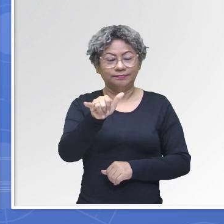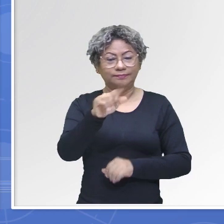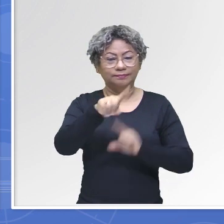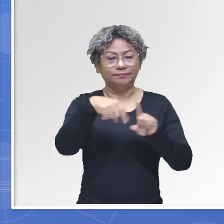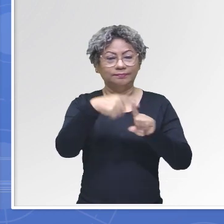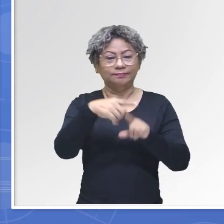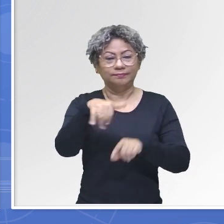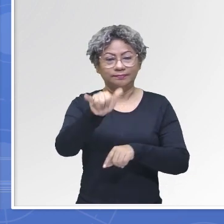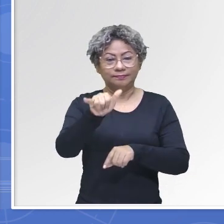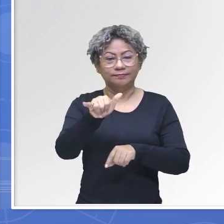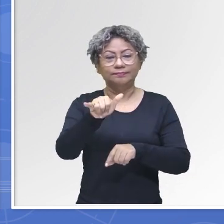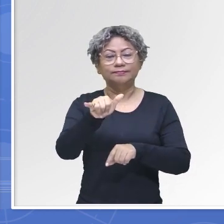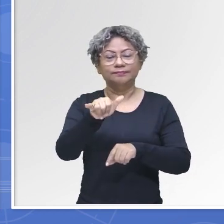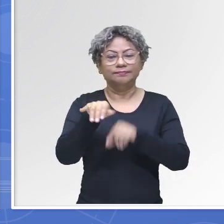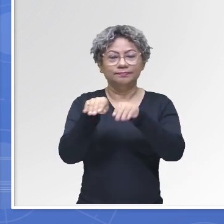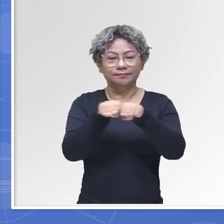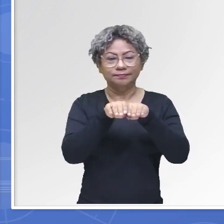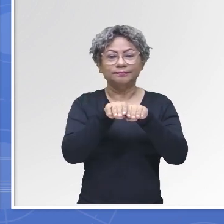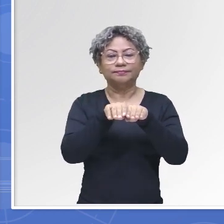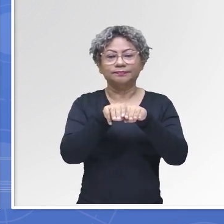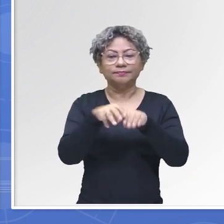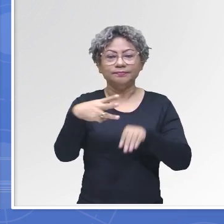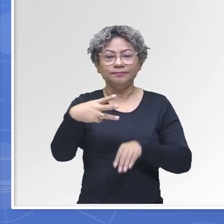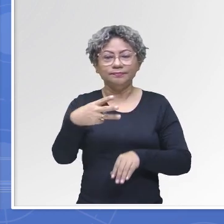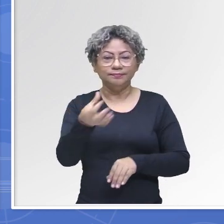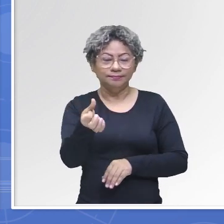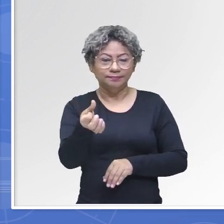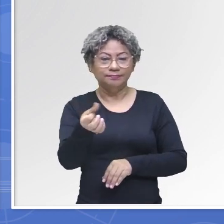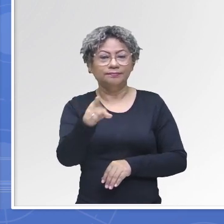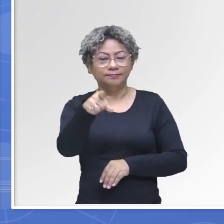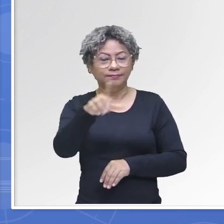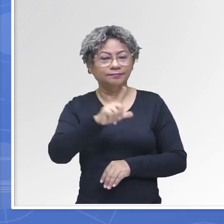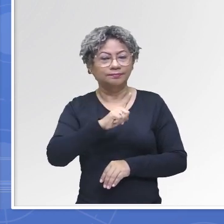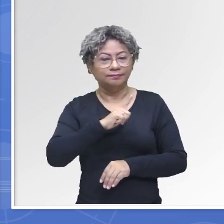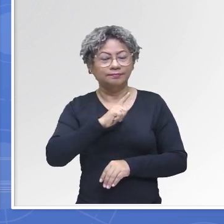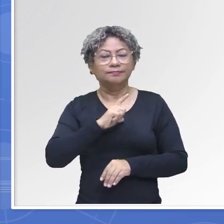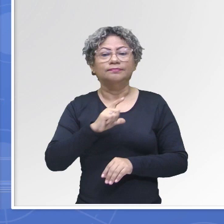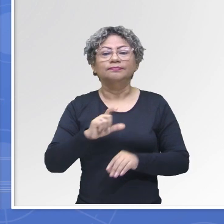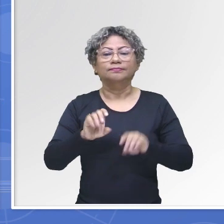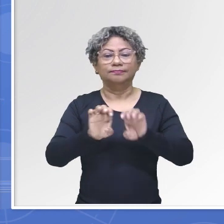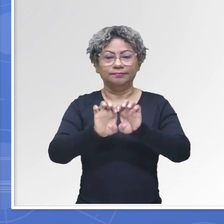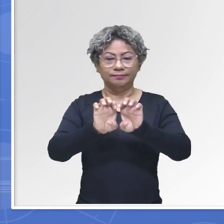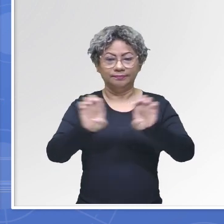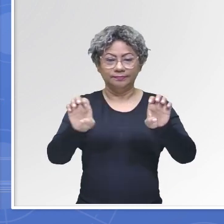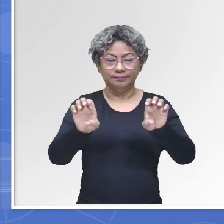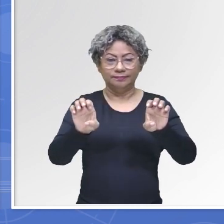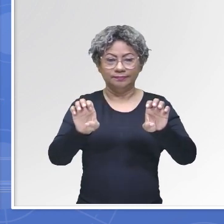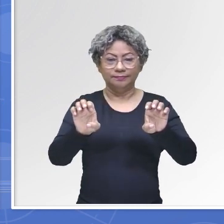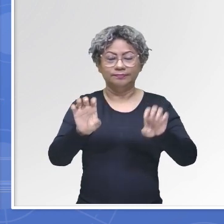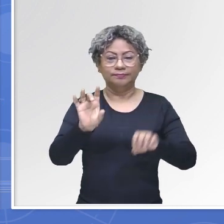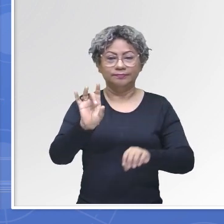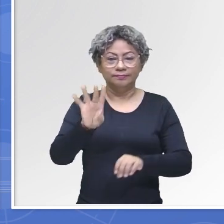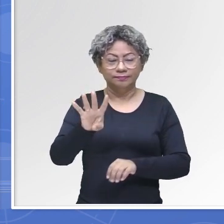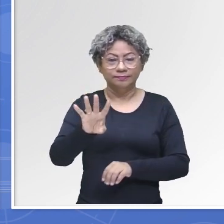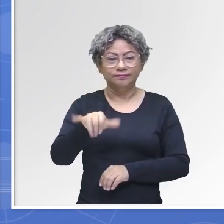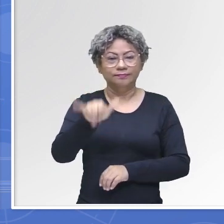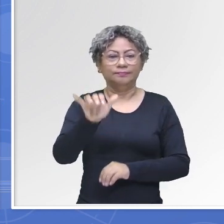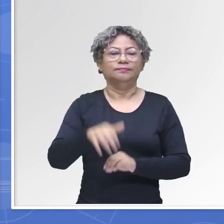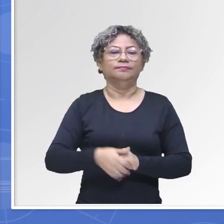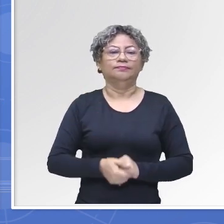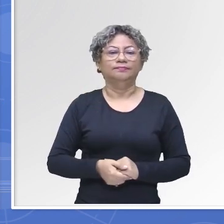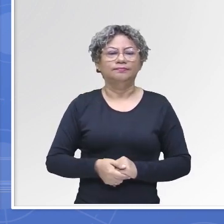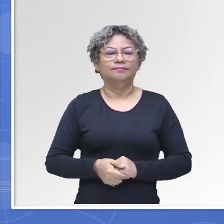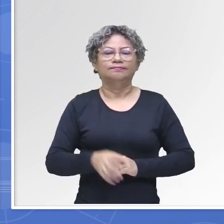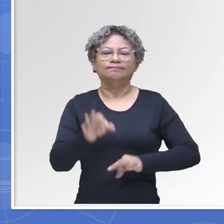Pronto. Aqui, você tem uma equação somente com a letra y. E aí você resolve de